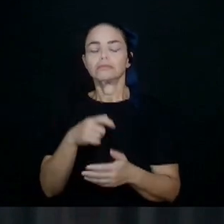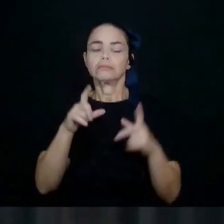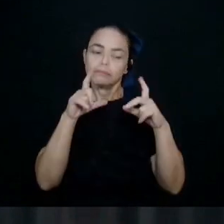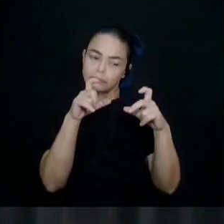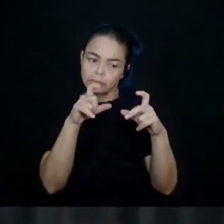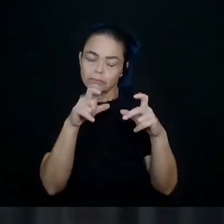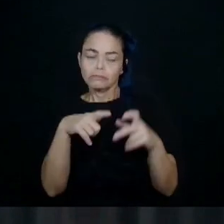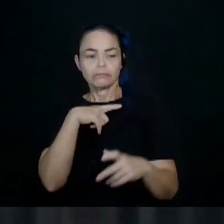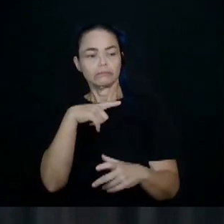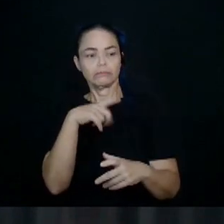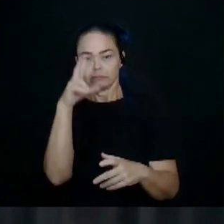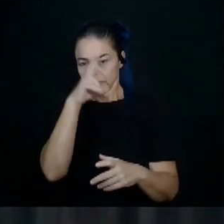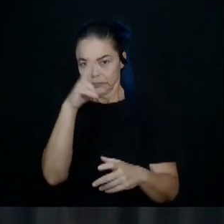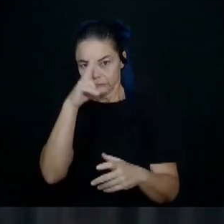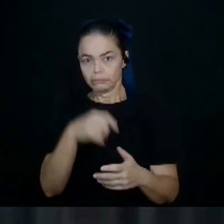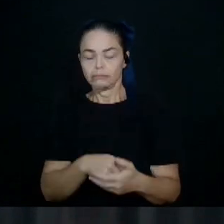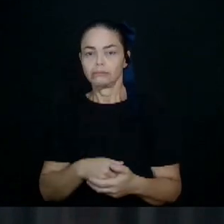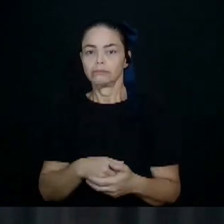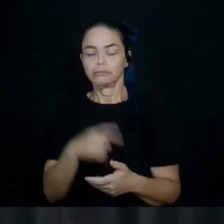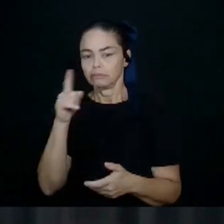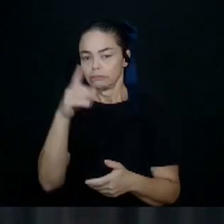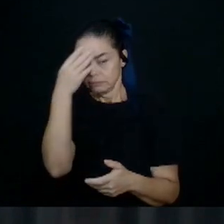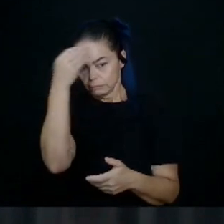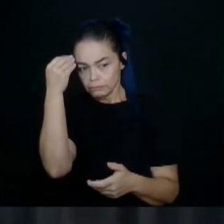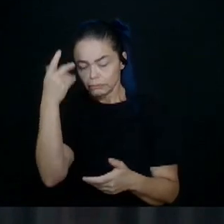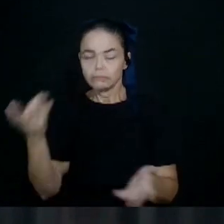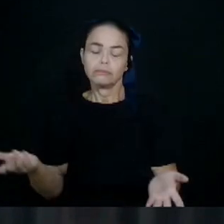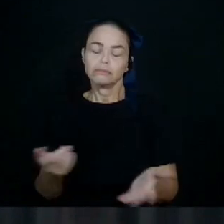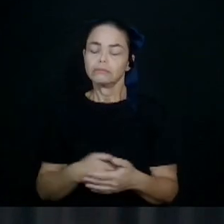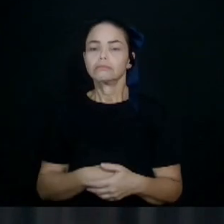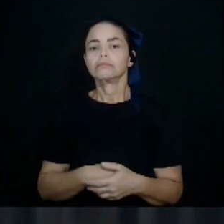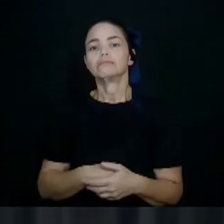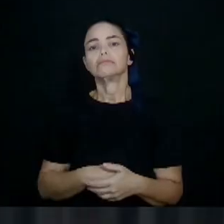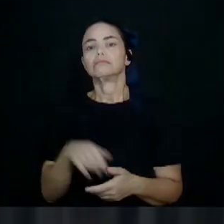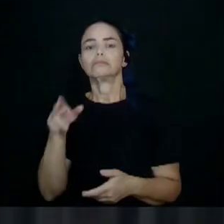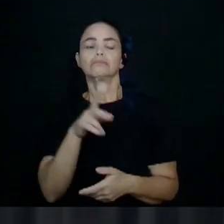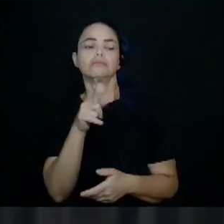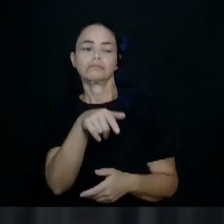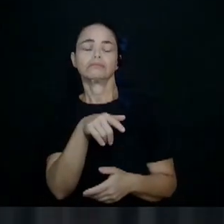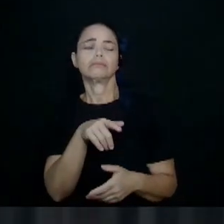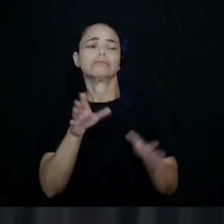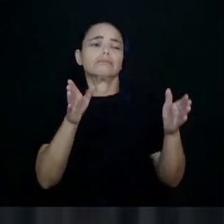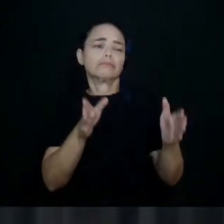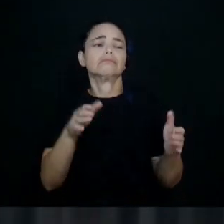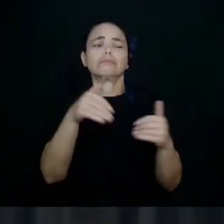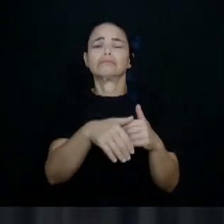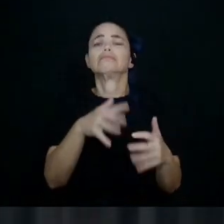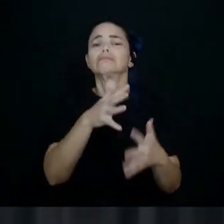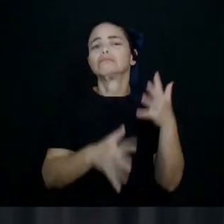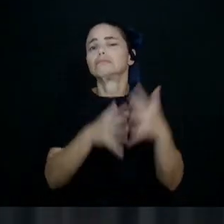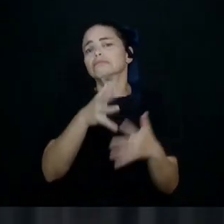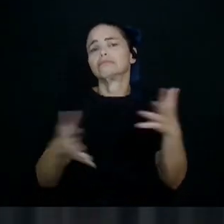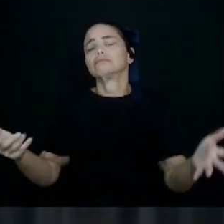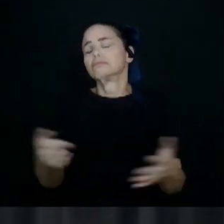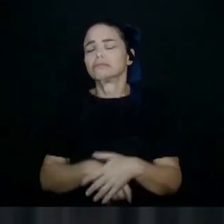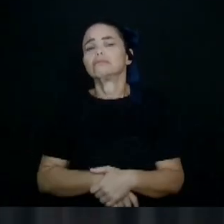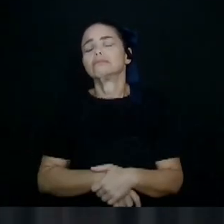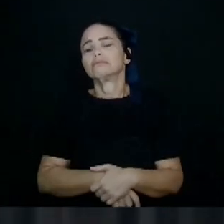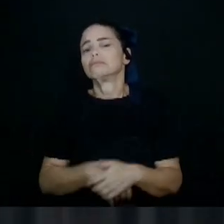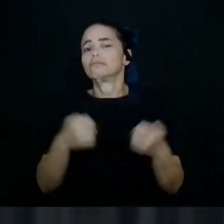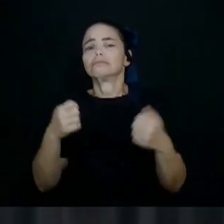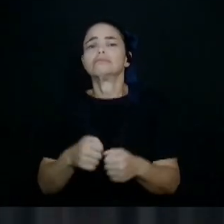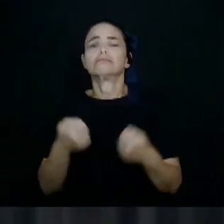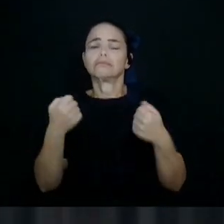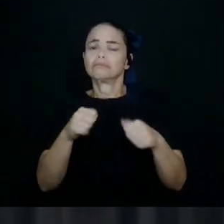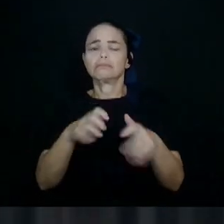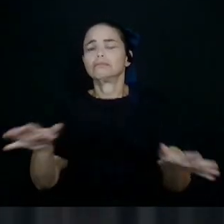essa memória. Sim. Você não vai esquecer aquele objeto, né? Mas ele não vai estar ali ocupando aquele espaço, né? Que às vezes é desnecessário e